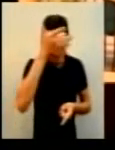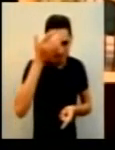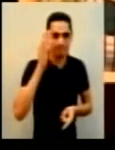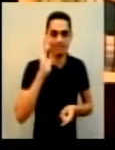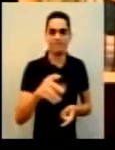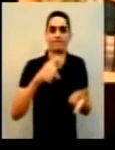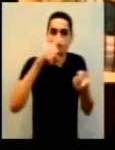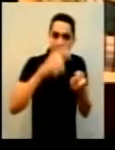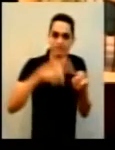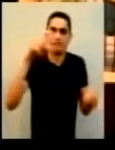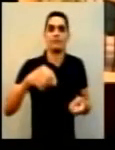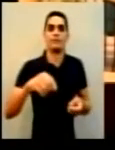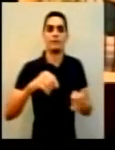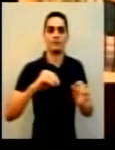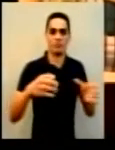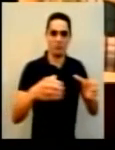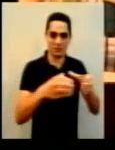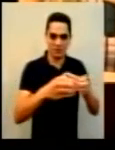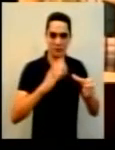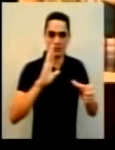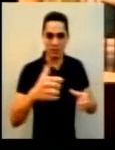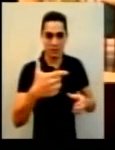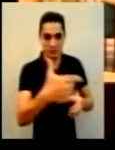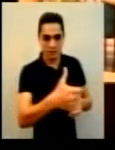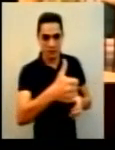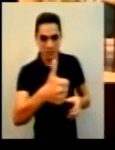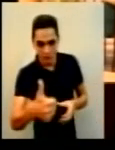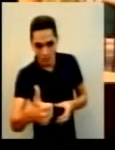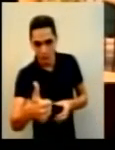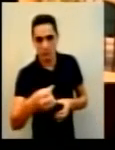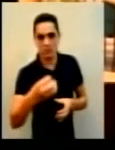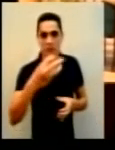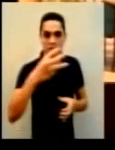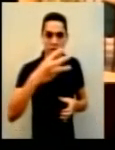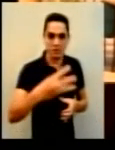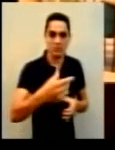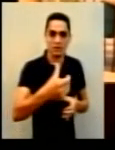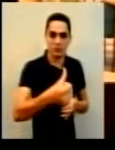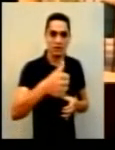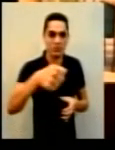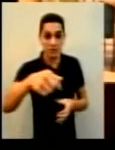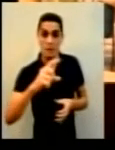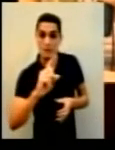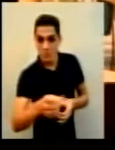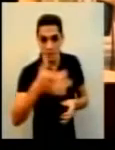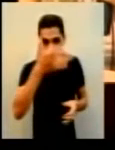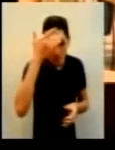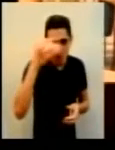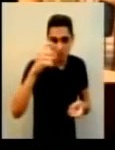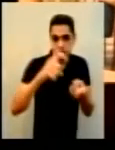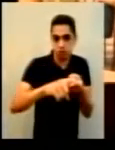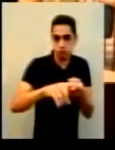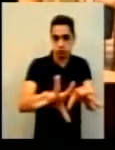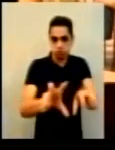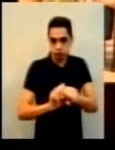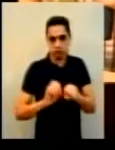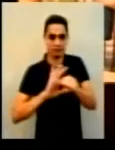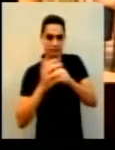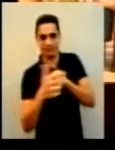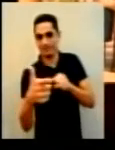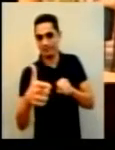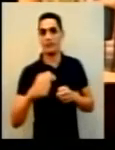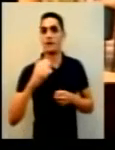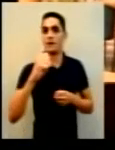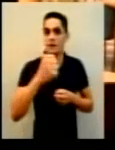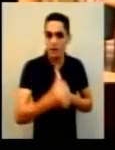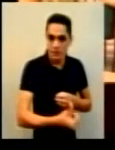foram 21.367 com resultados negativos e 6.263 tiveram resultados confirmados da